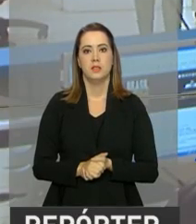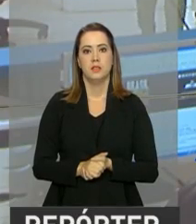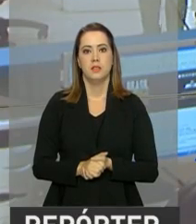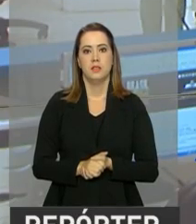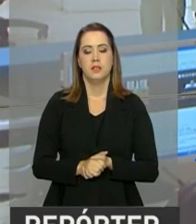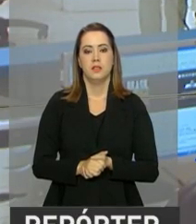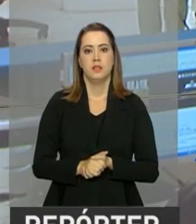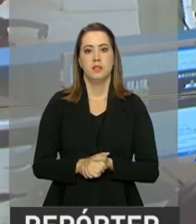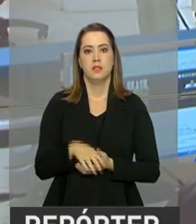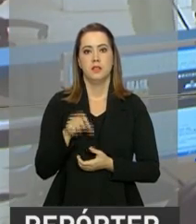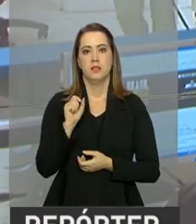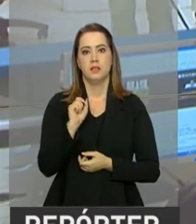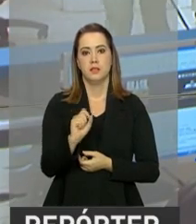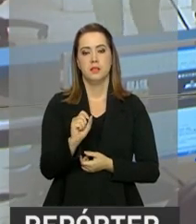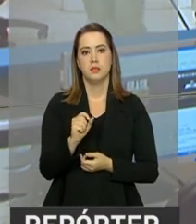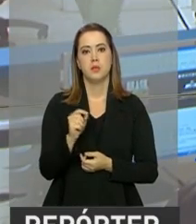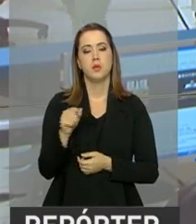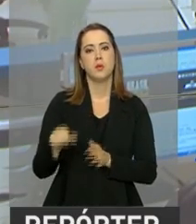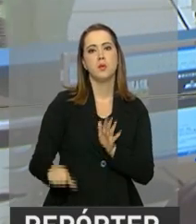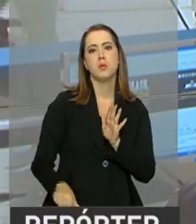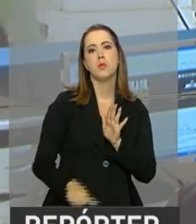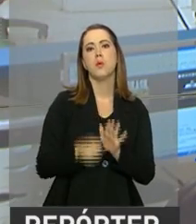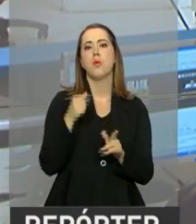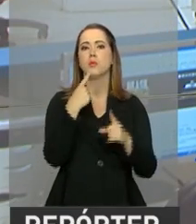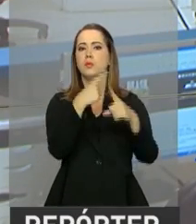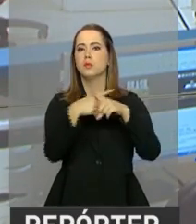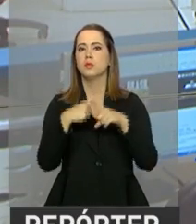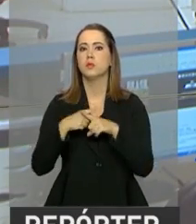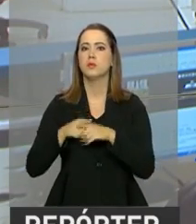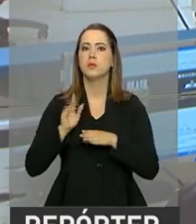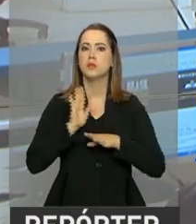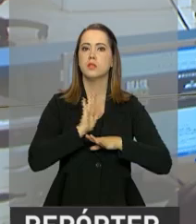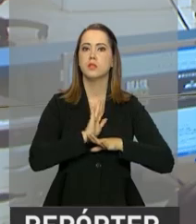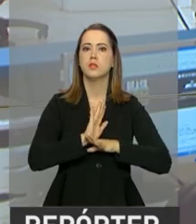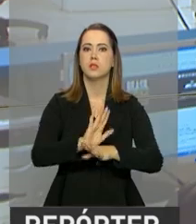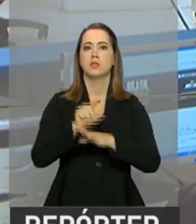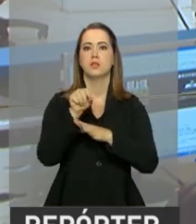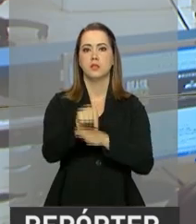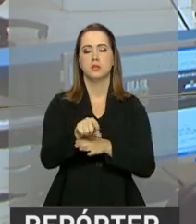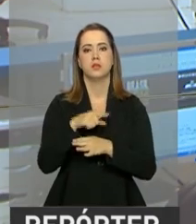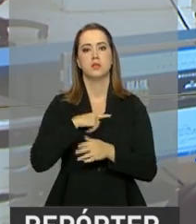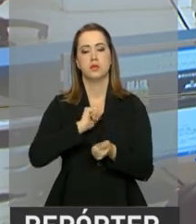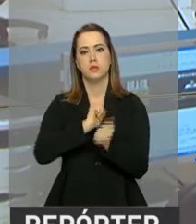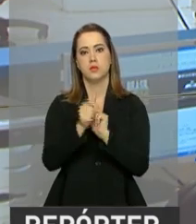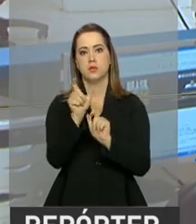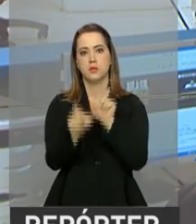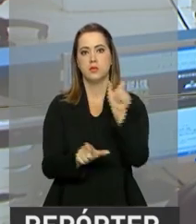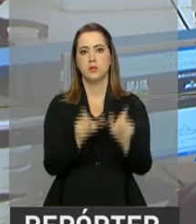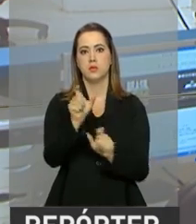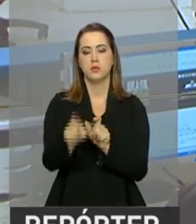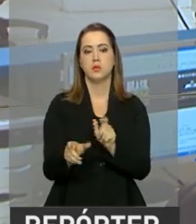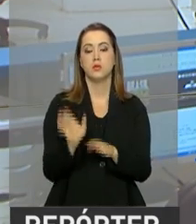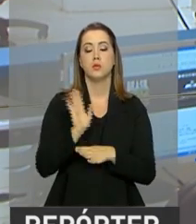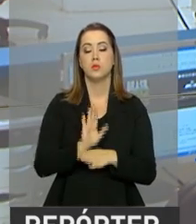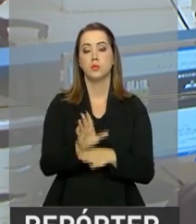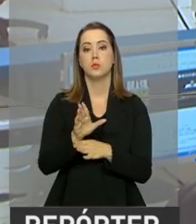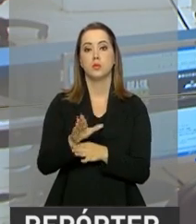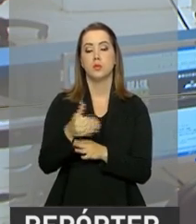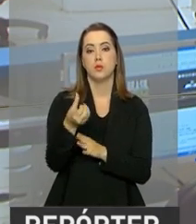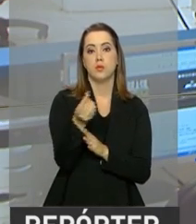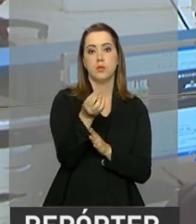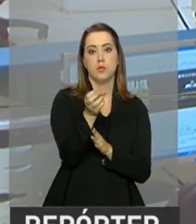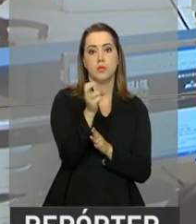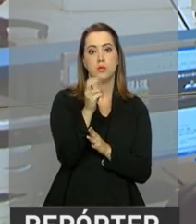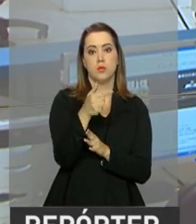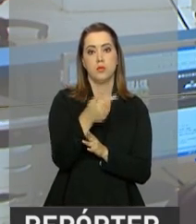Esses primeiros resultados do Brasil são um reflexo do apoio do governo na preparação dos para-atletas, um investimento de mais de